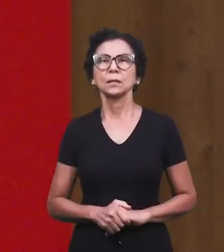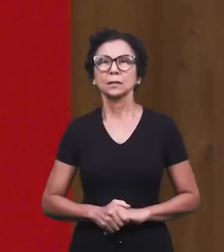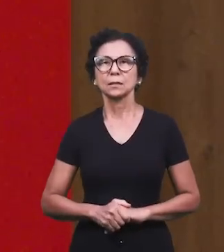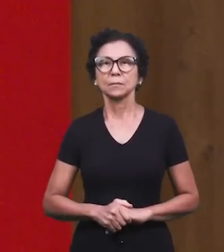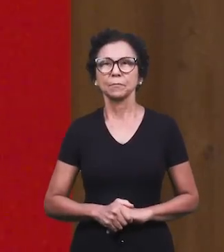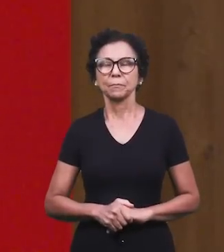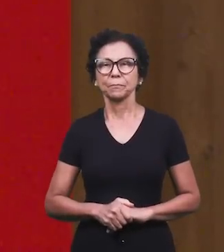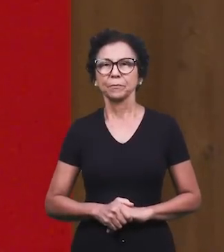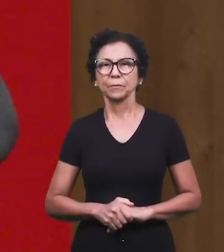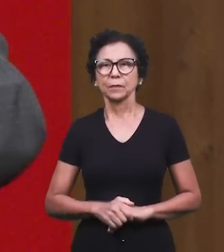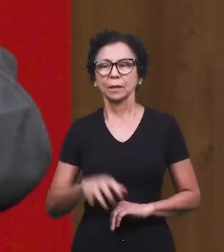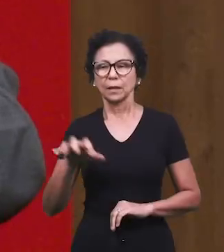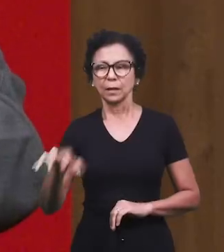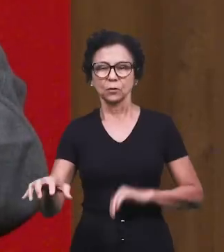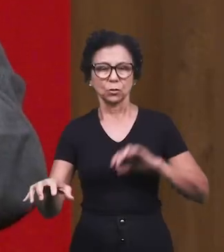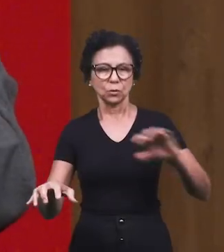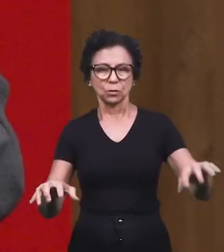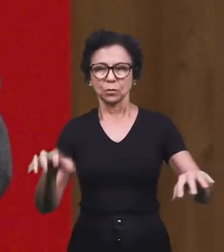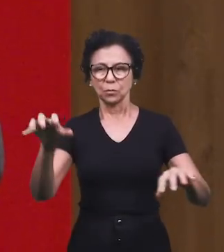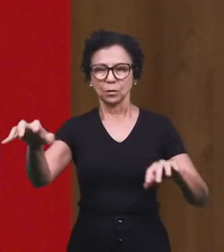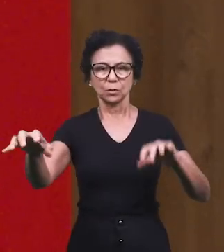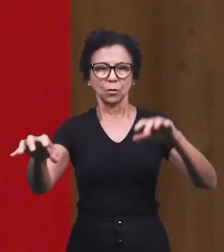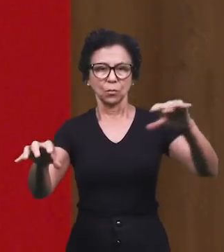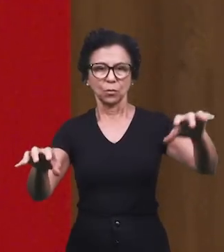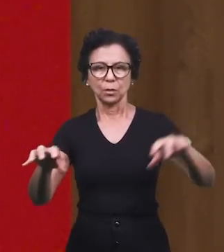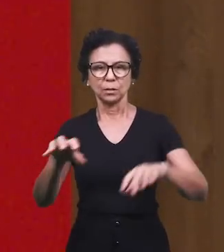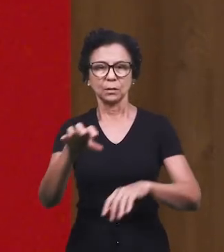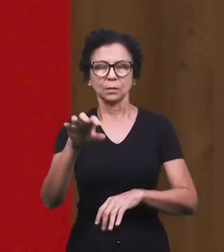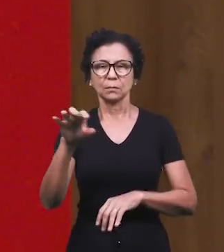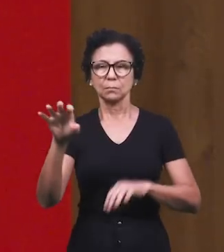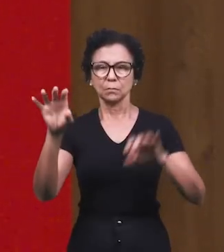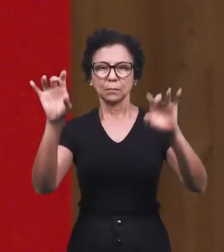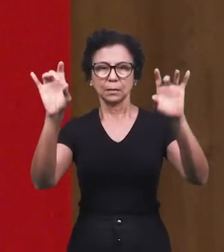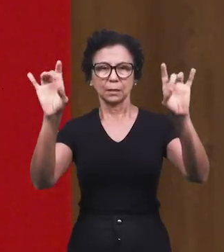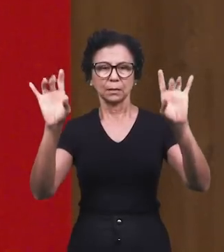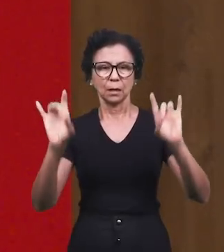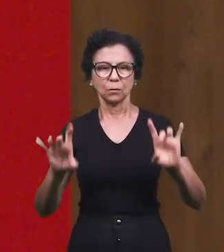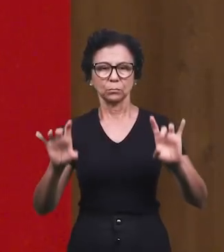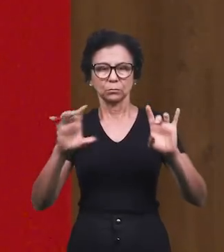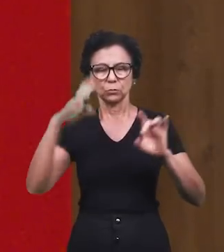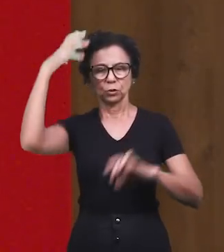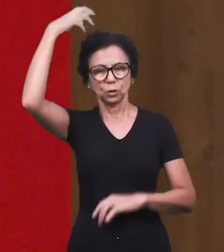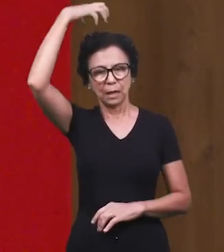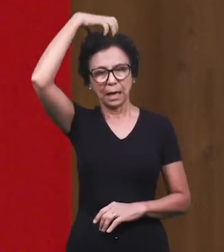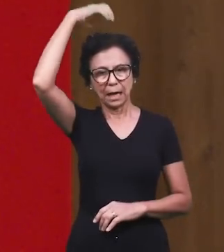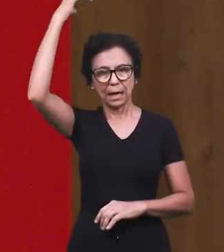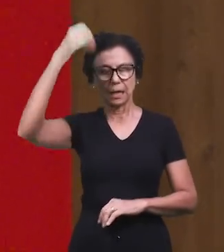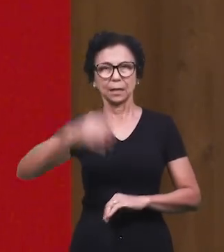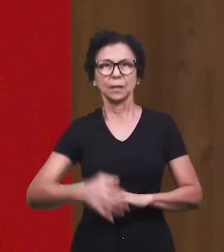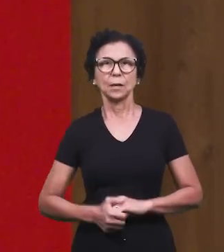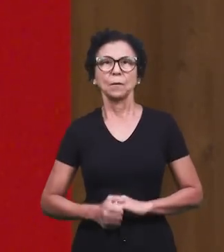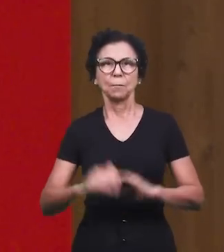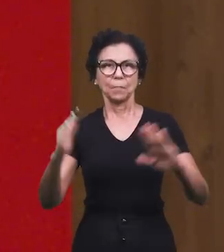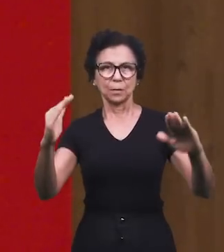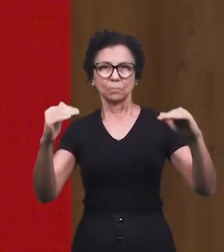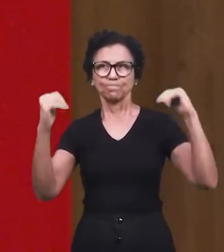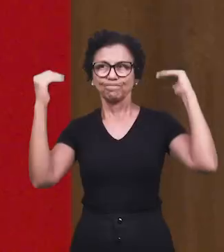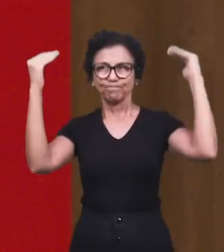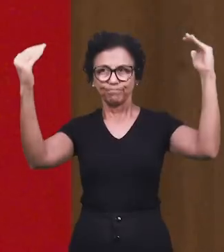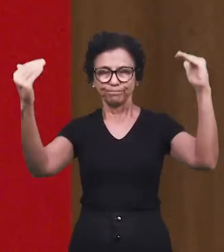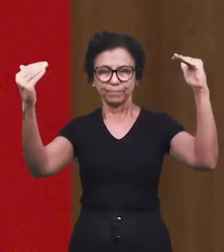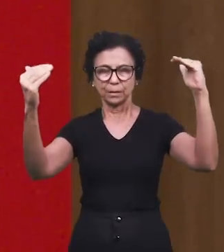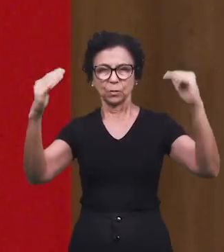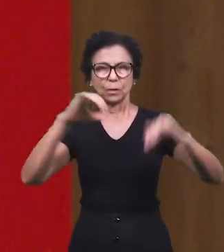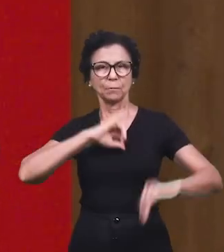de regiões, mas na verdade o líder supremo não era um rei, era um imperador. Era